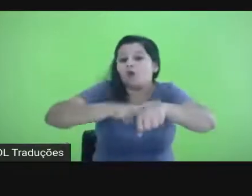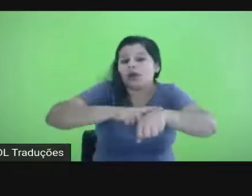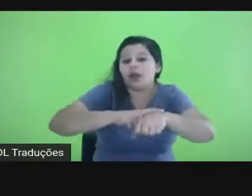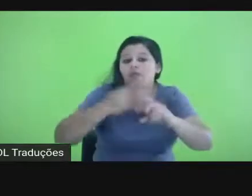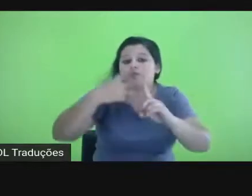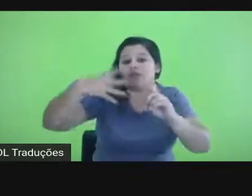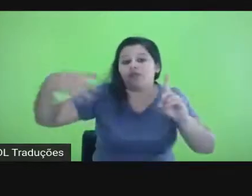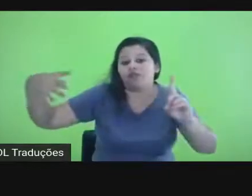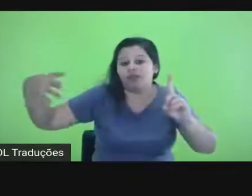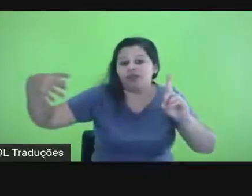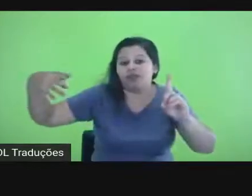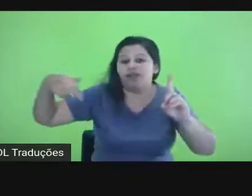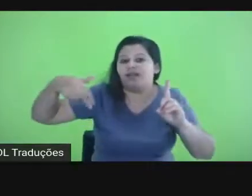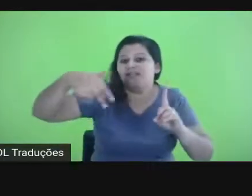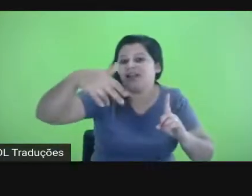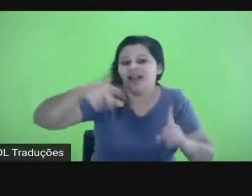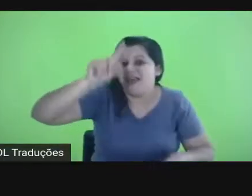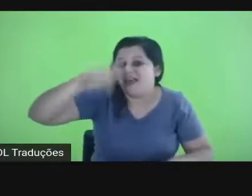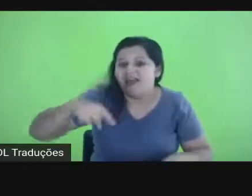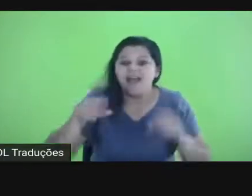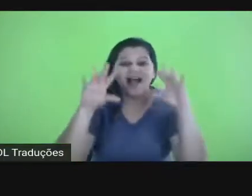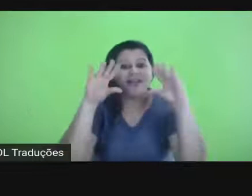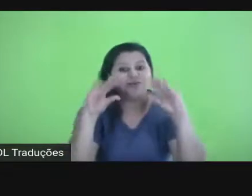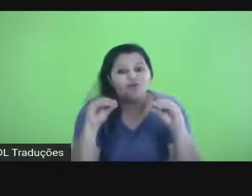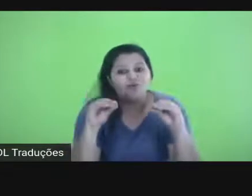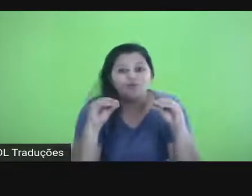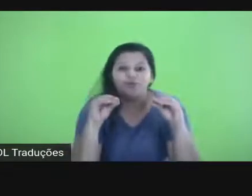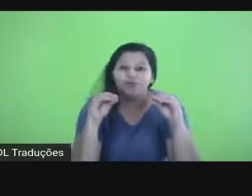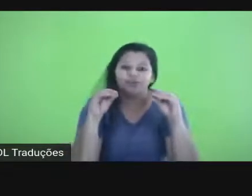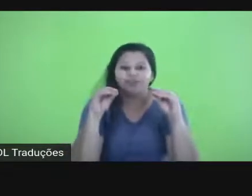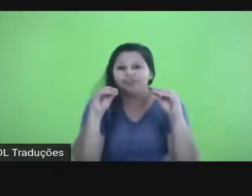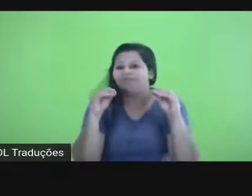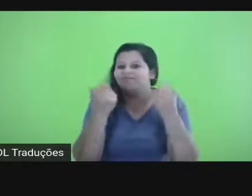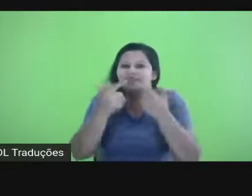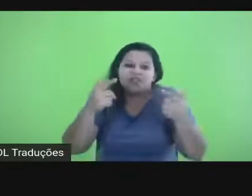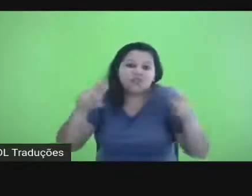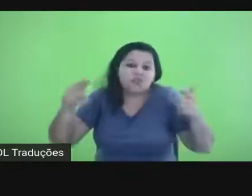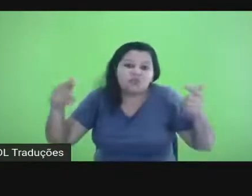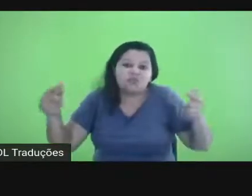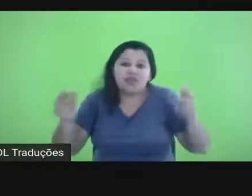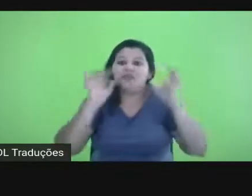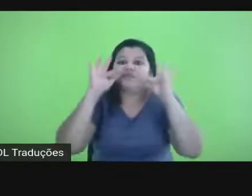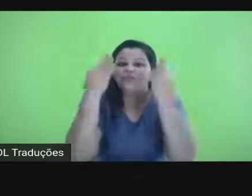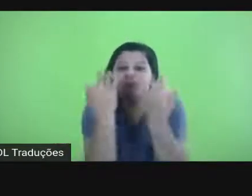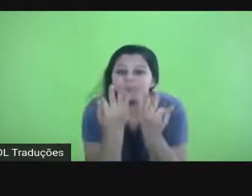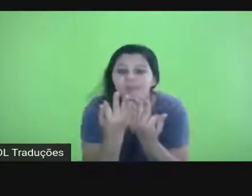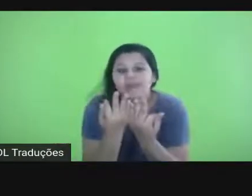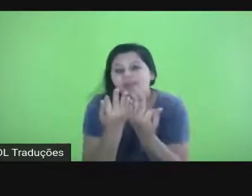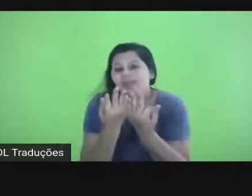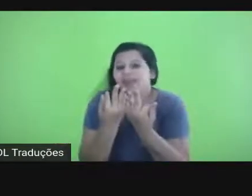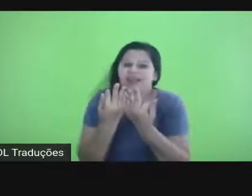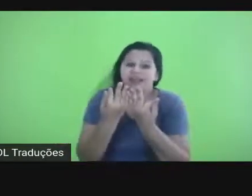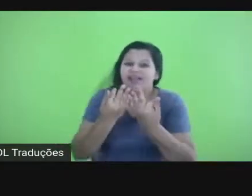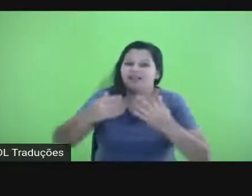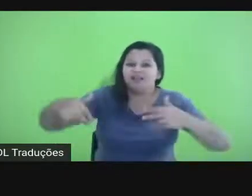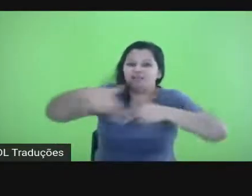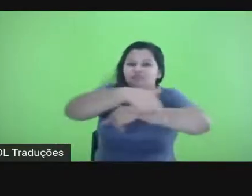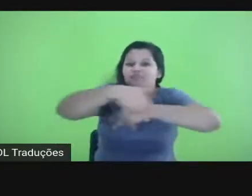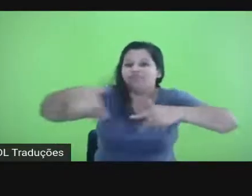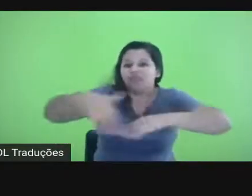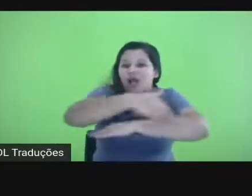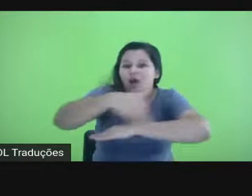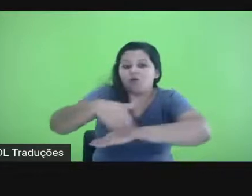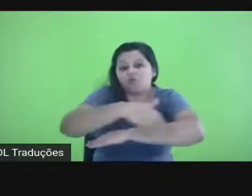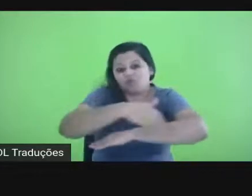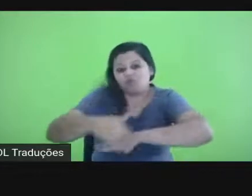LGBT é a noite, é aquele horário que não confronta a existência da família, que não confronta o trânsito da família na cidade,